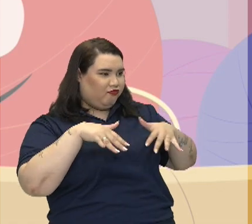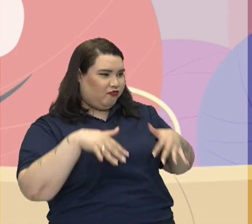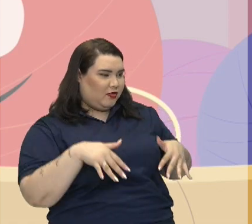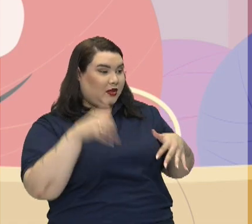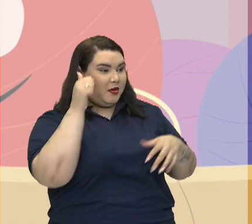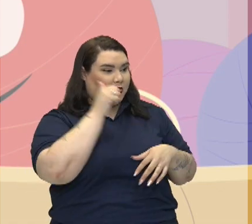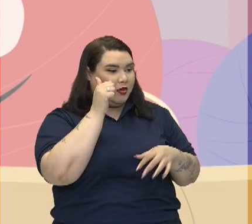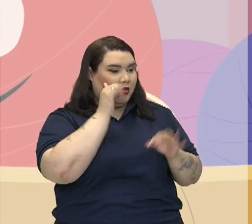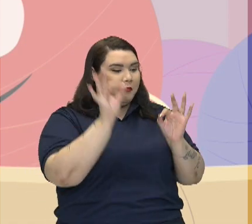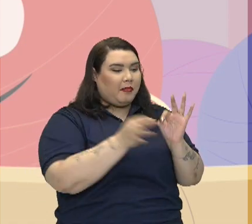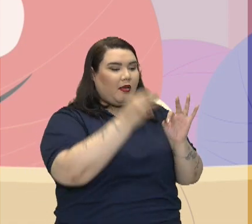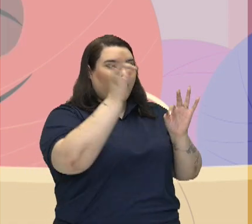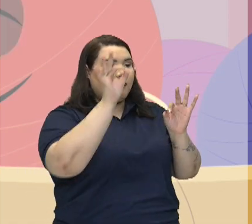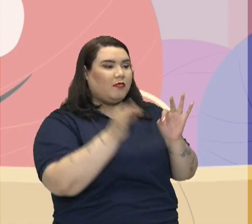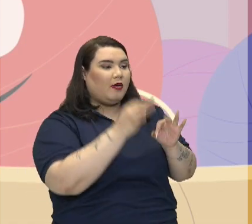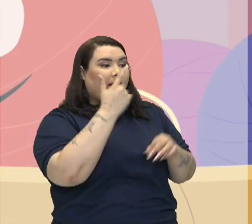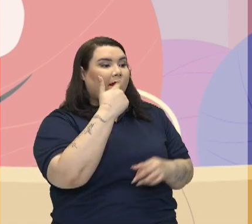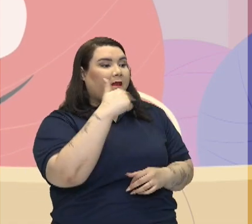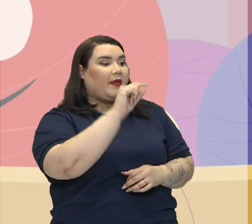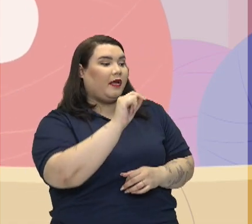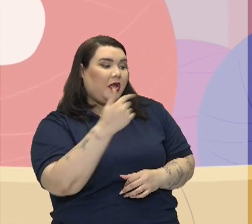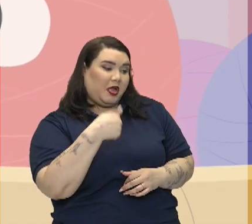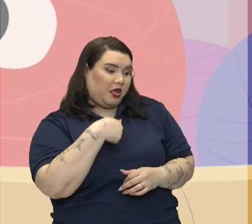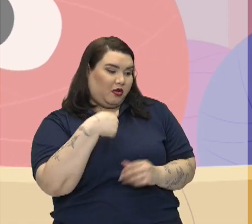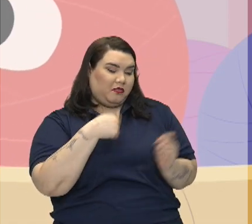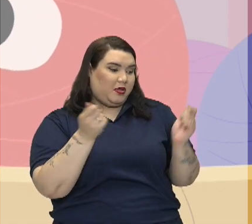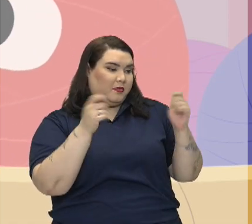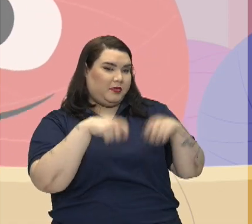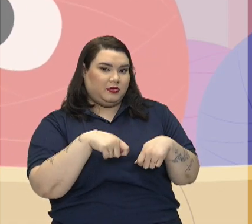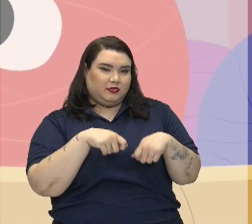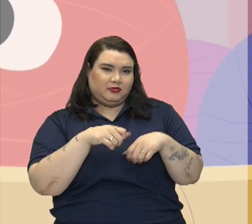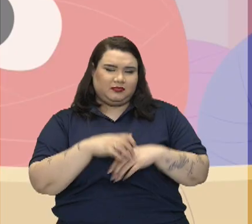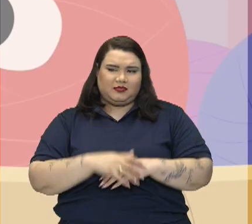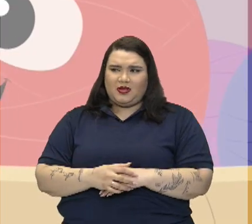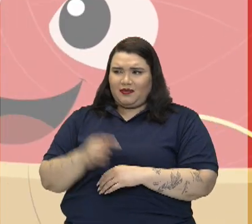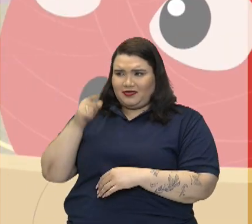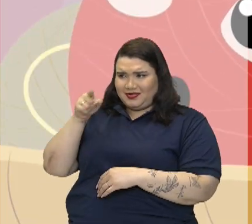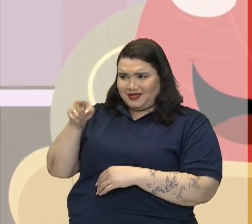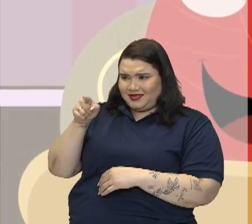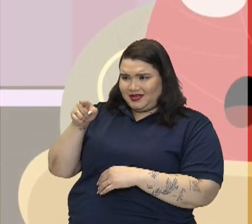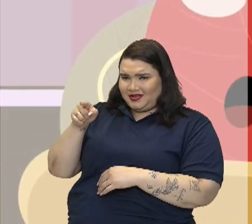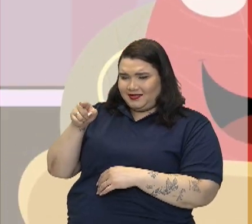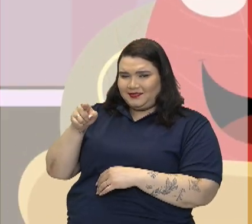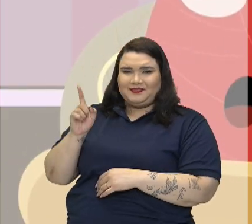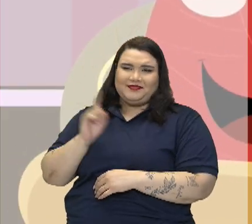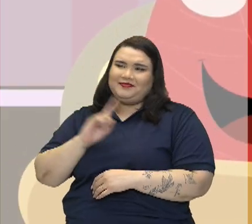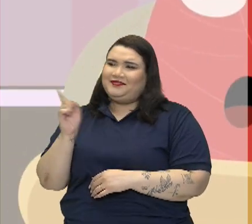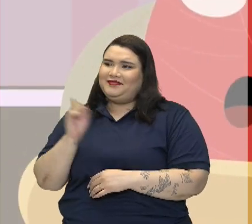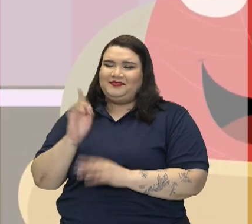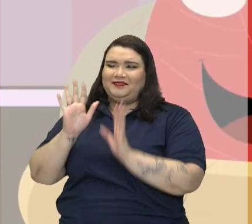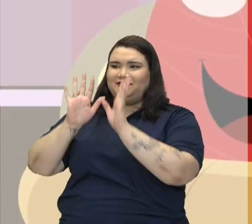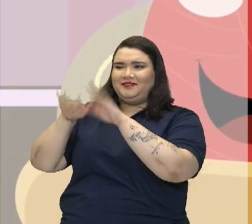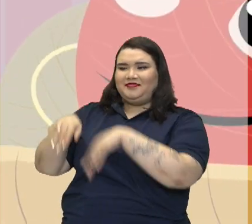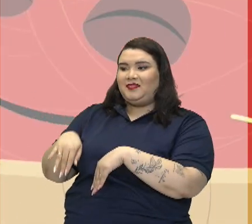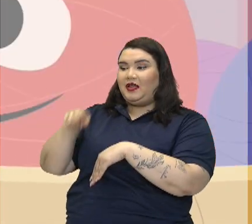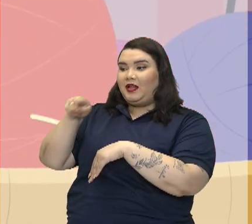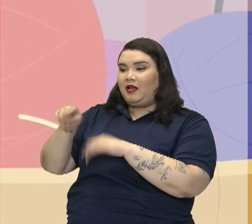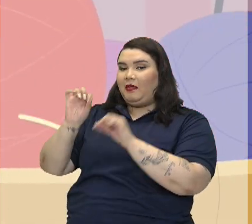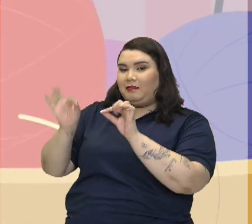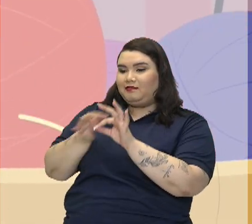ama, quem é os cose senão eu? Você, esta agora é melhor. Você é que os